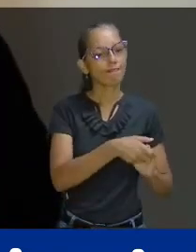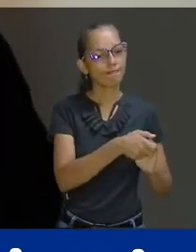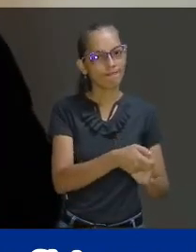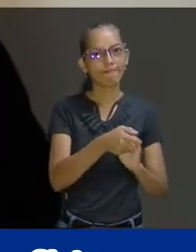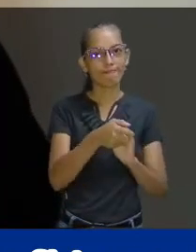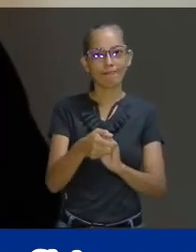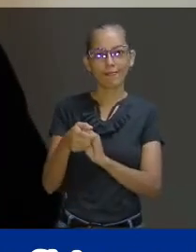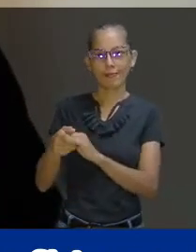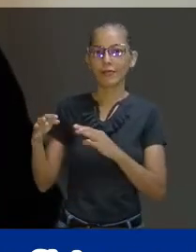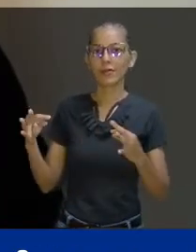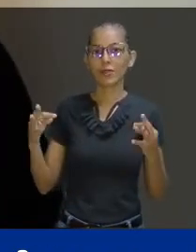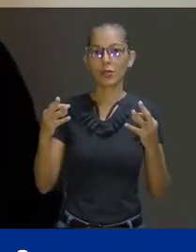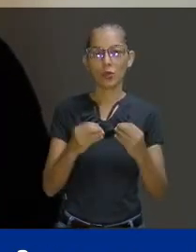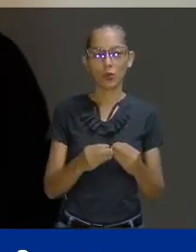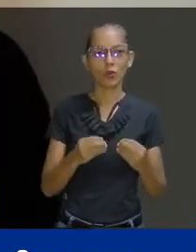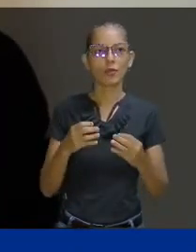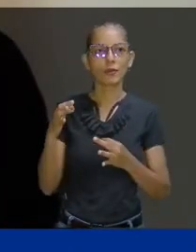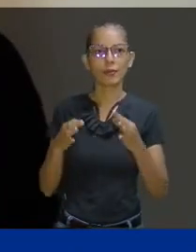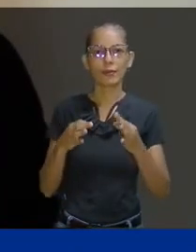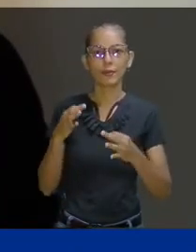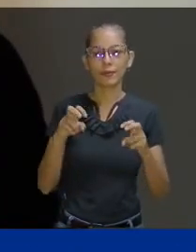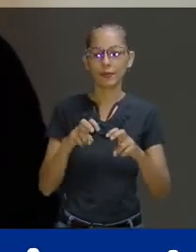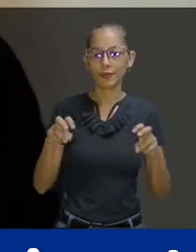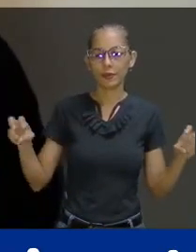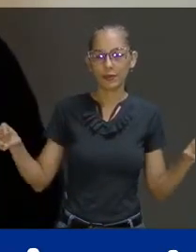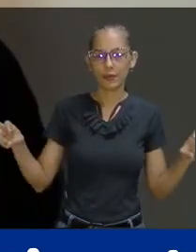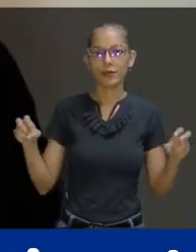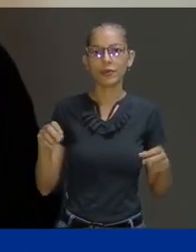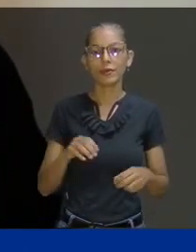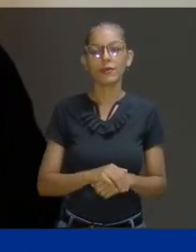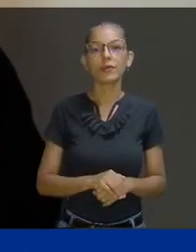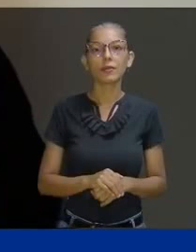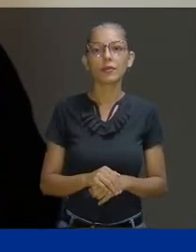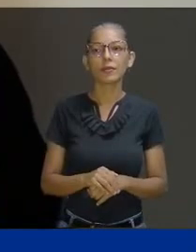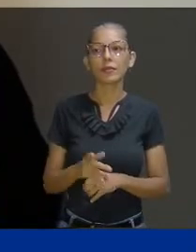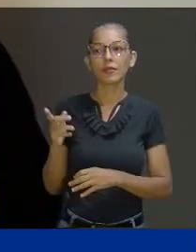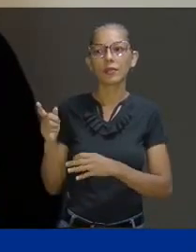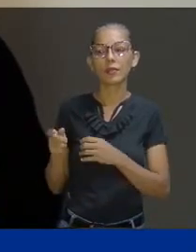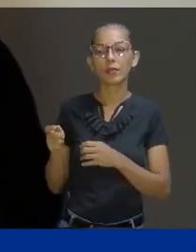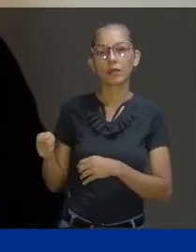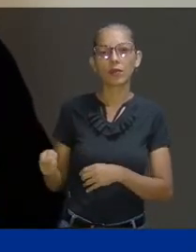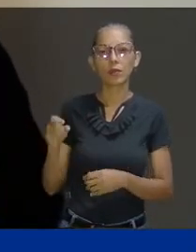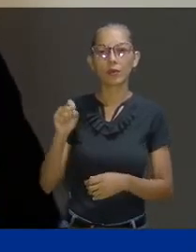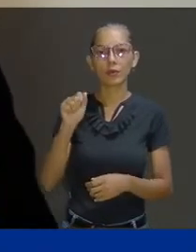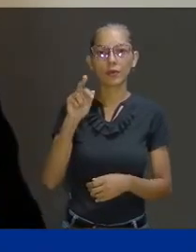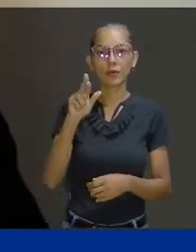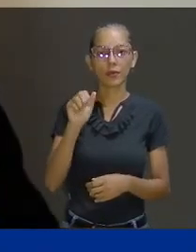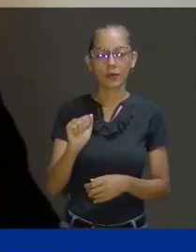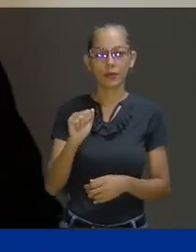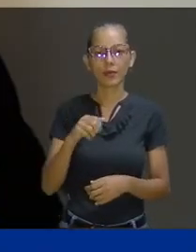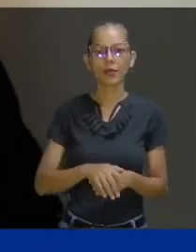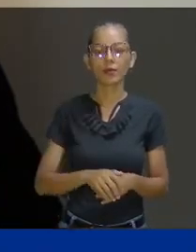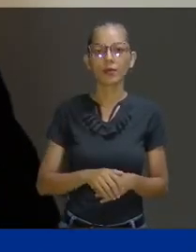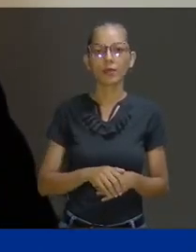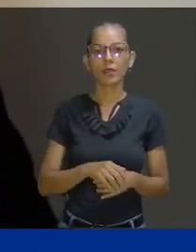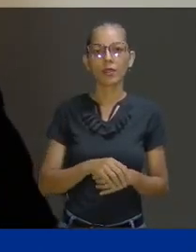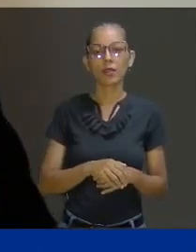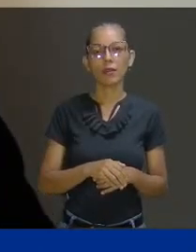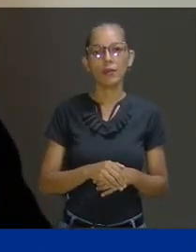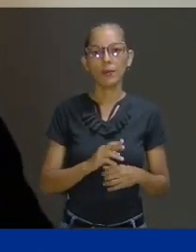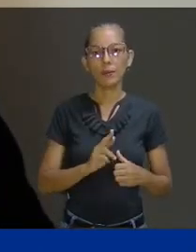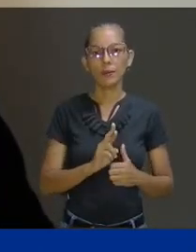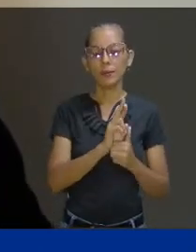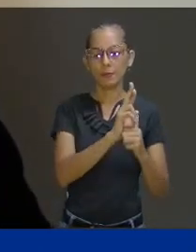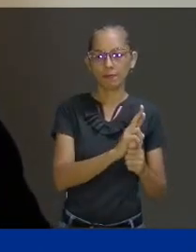eminentes pares, todos os juízes que compõem a corte, a doutora Sara, desembargador João Lages, presidente do TRE Amapá. Na